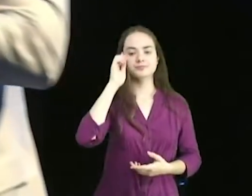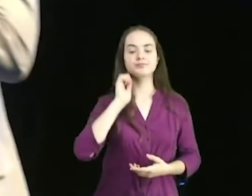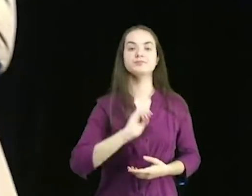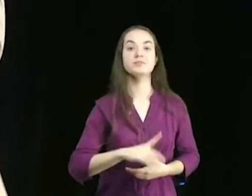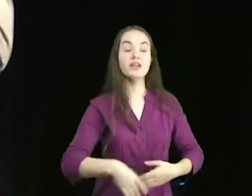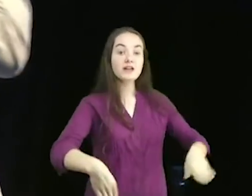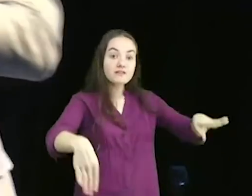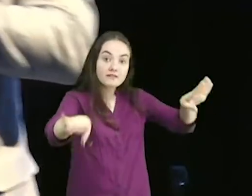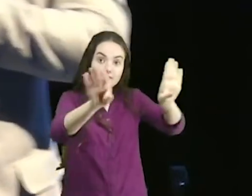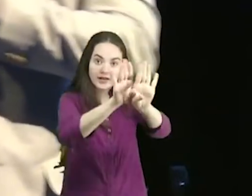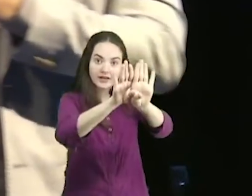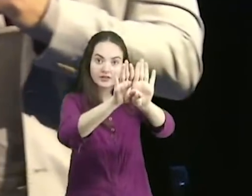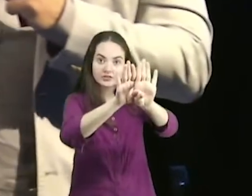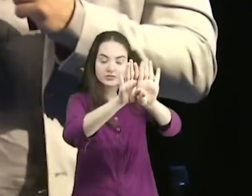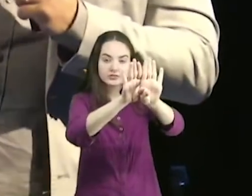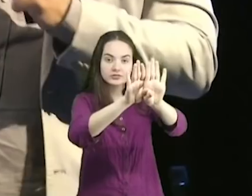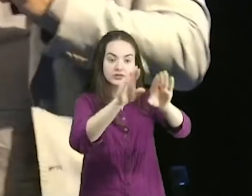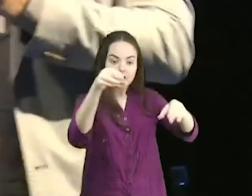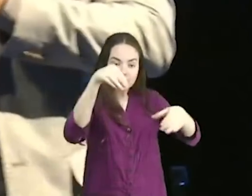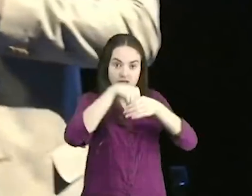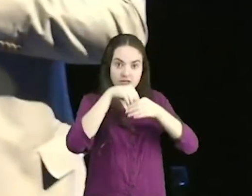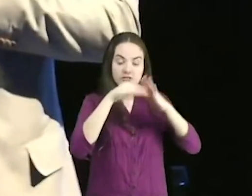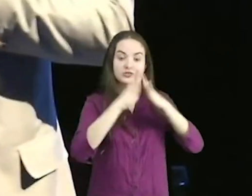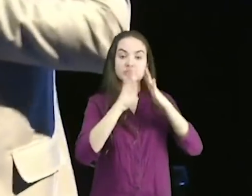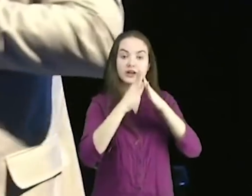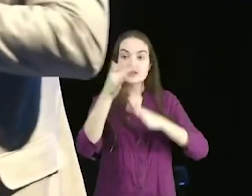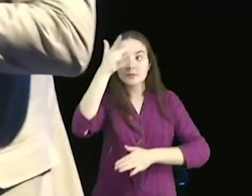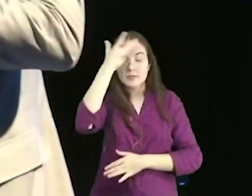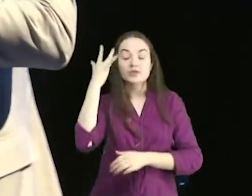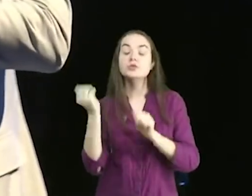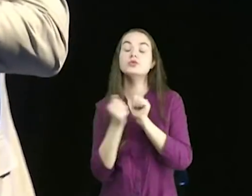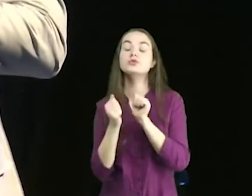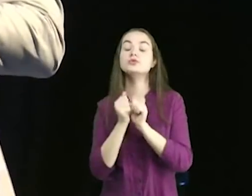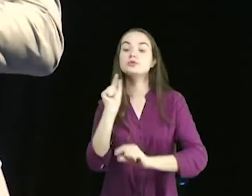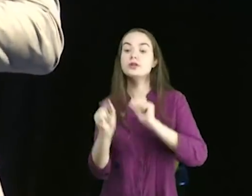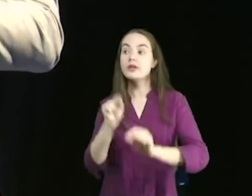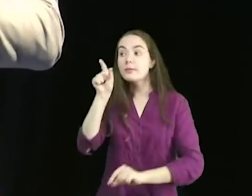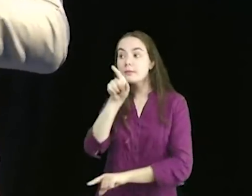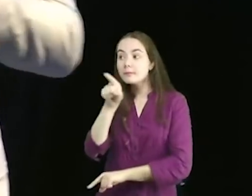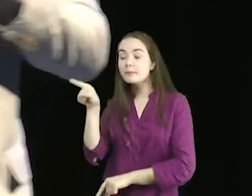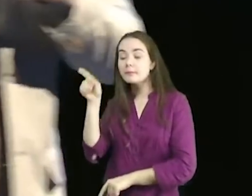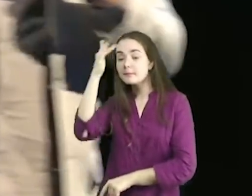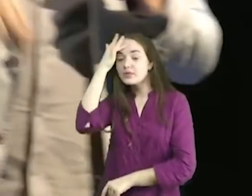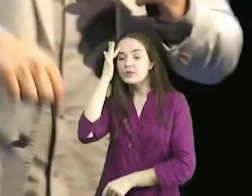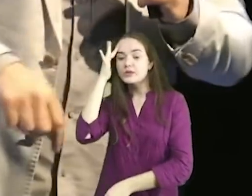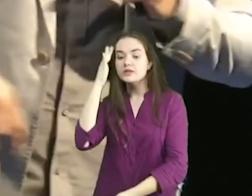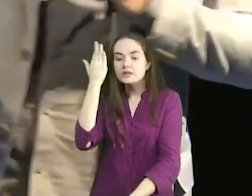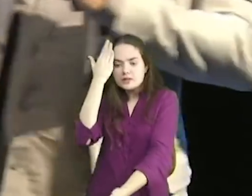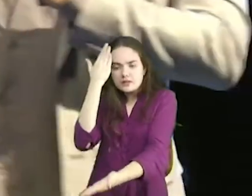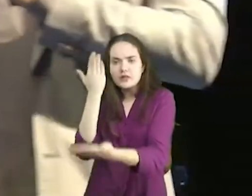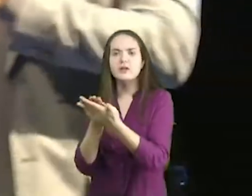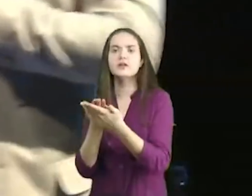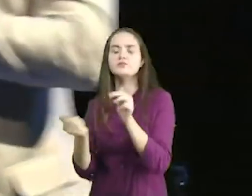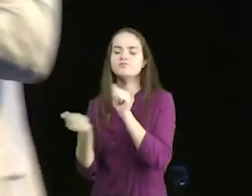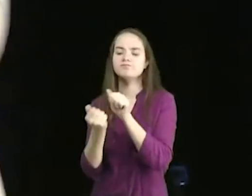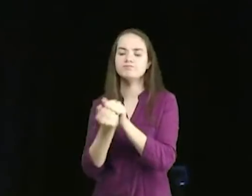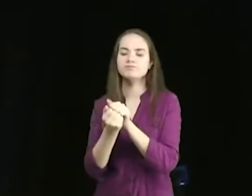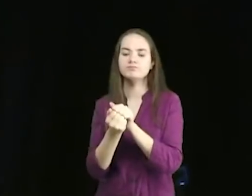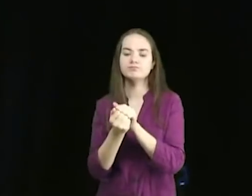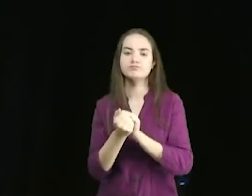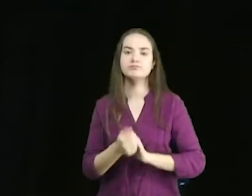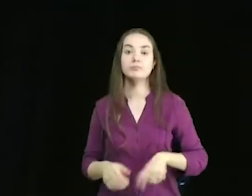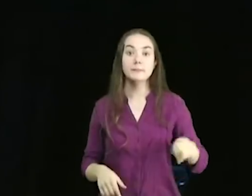Fecha a porta e coloca para dentro de casa quem? Aqueles que creem contigo, porque aqueles filhos